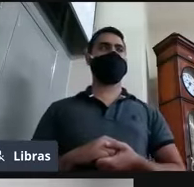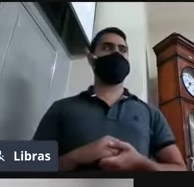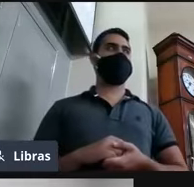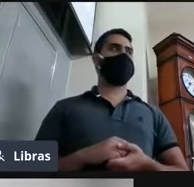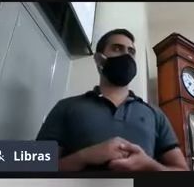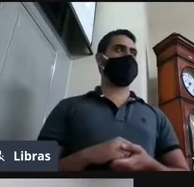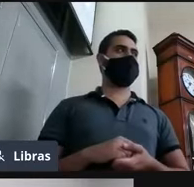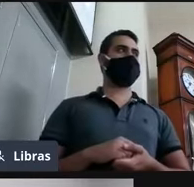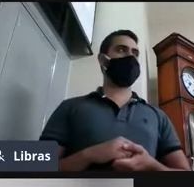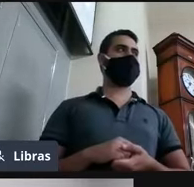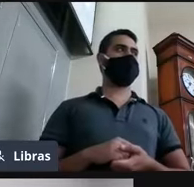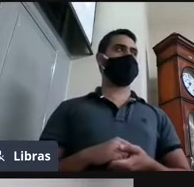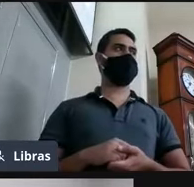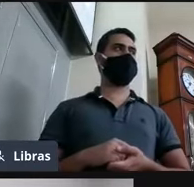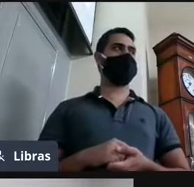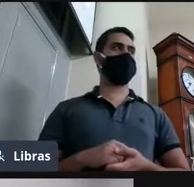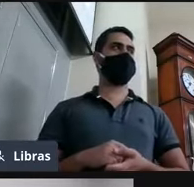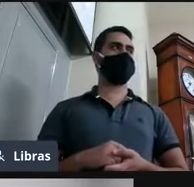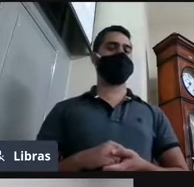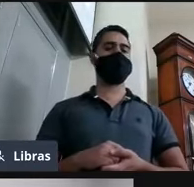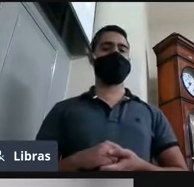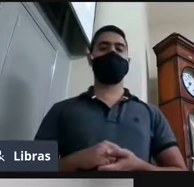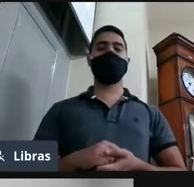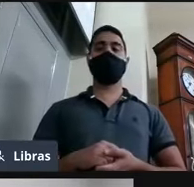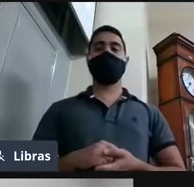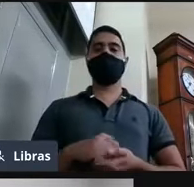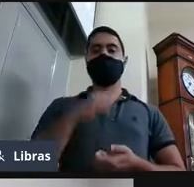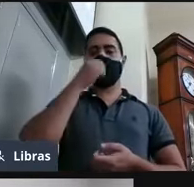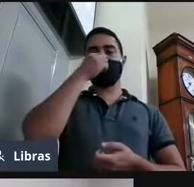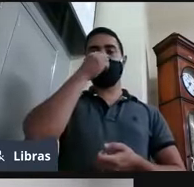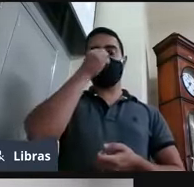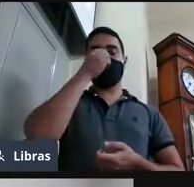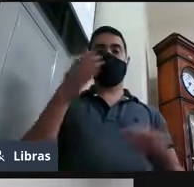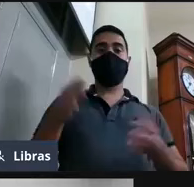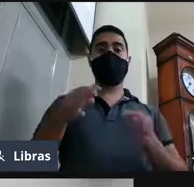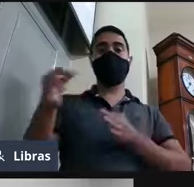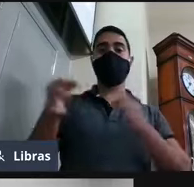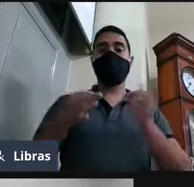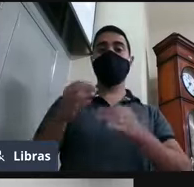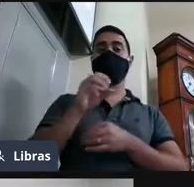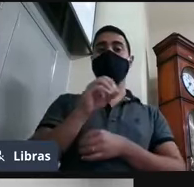Rogério Furtado da Graça. Presente, presidente. Vamos agora ao projeto de resolução